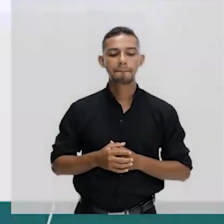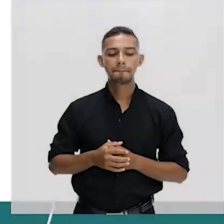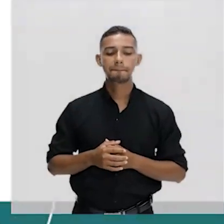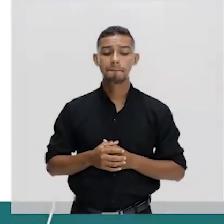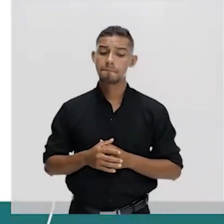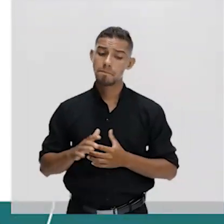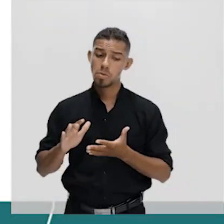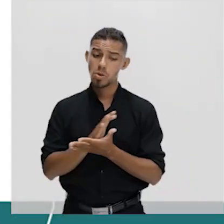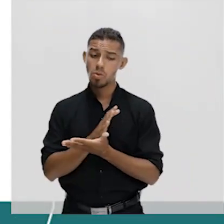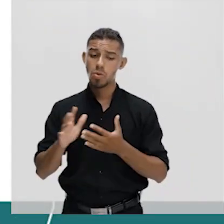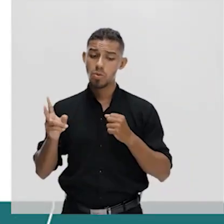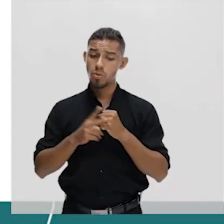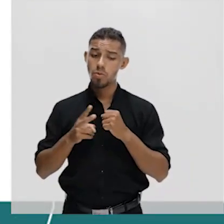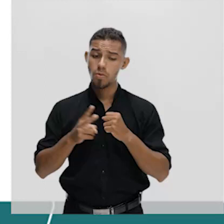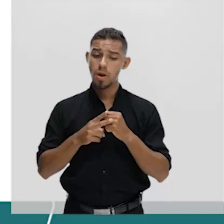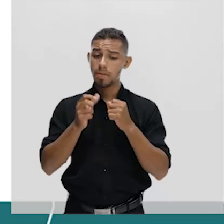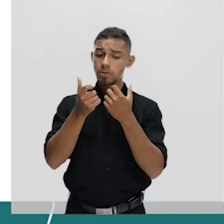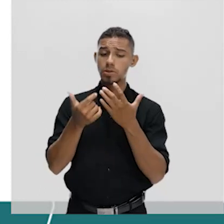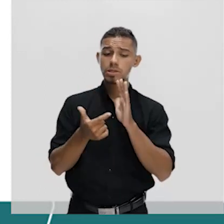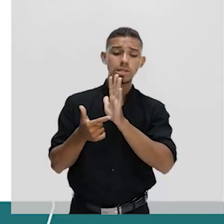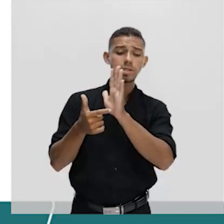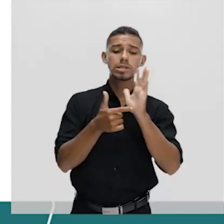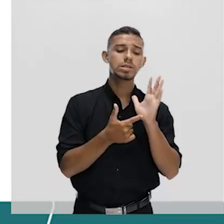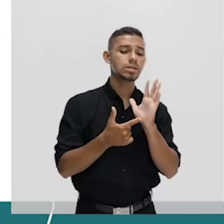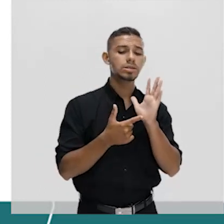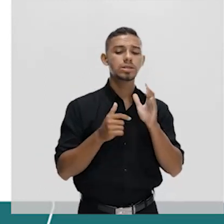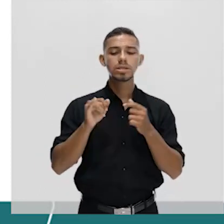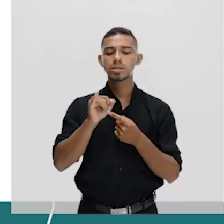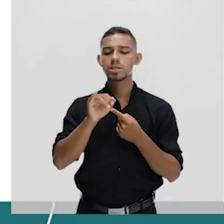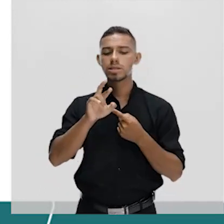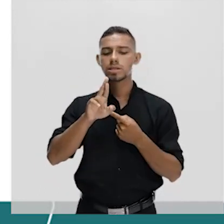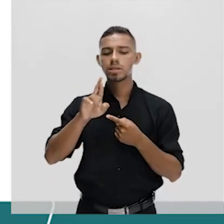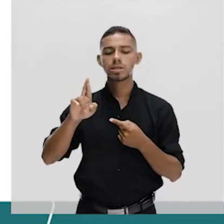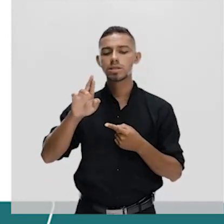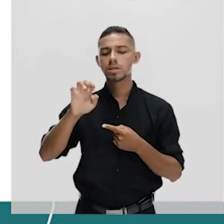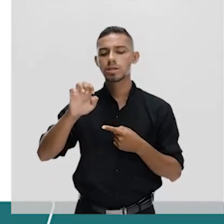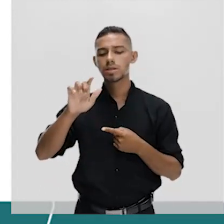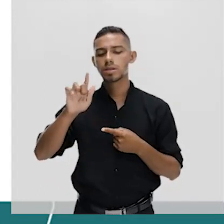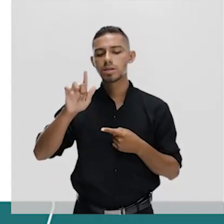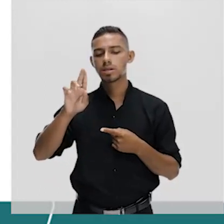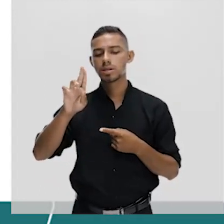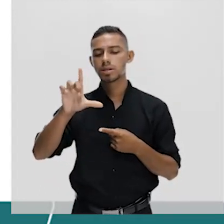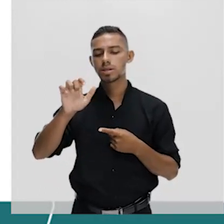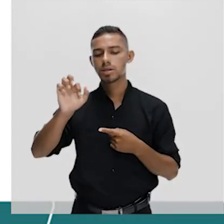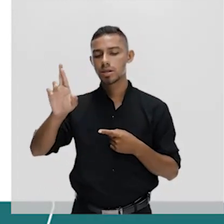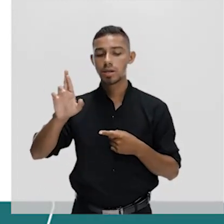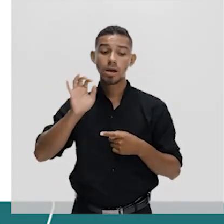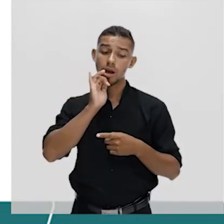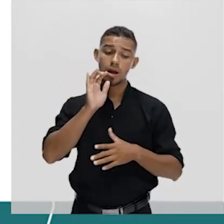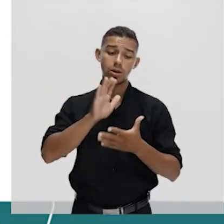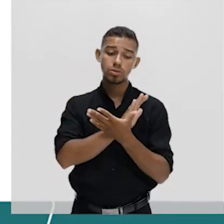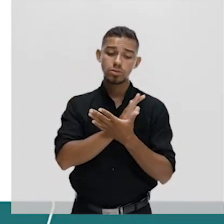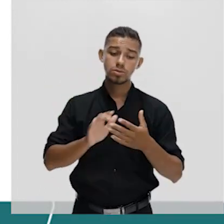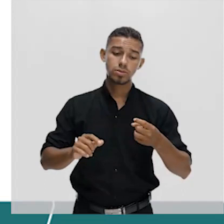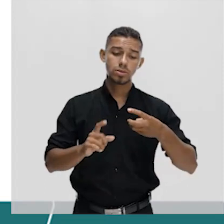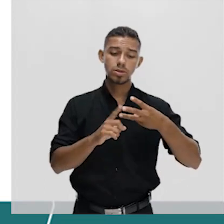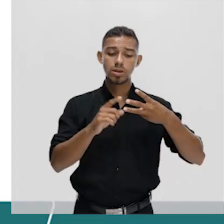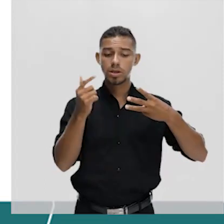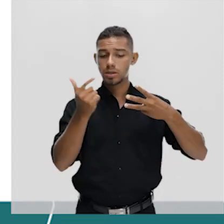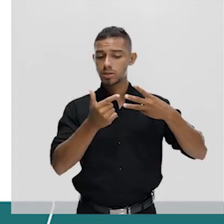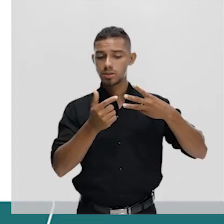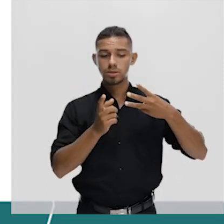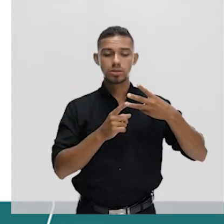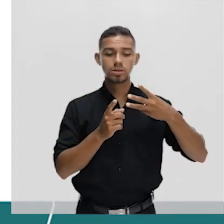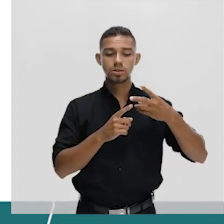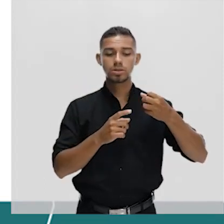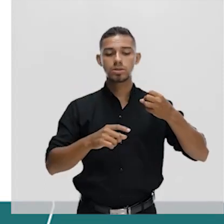Alguns verbos se apresentam apenas na forma irregular. Isso ocorre com os seguintes verbos da segunda e da